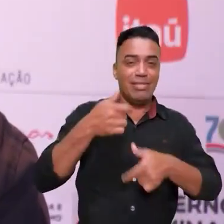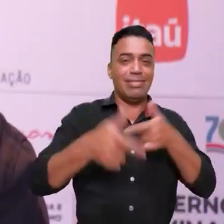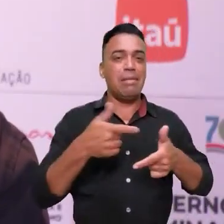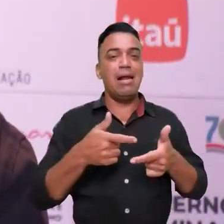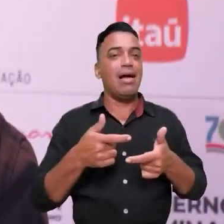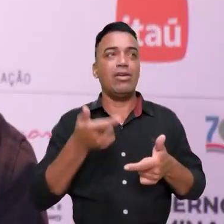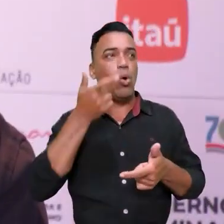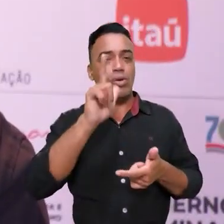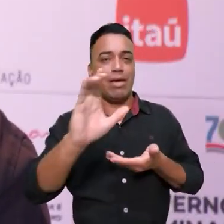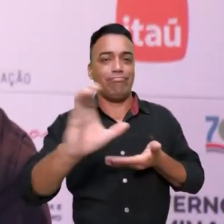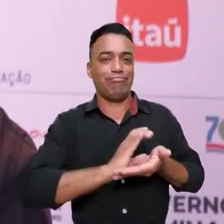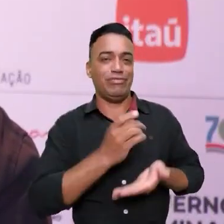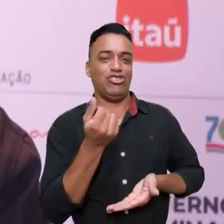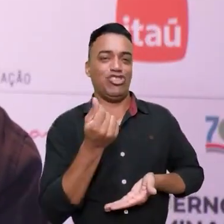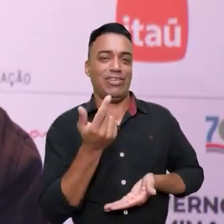com o que não dá dinheiro.